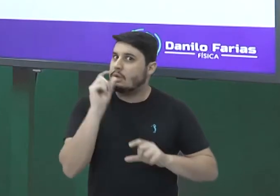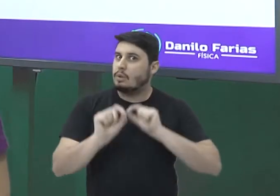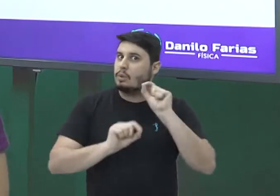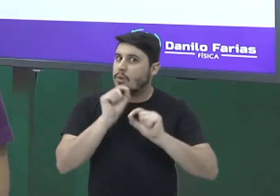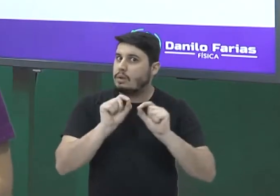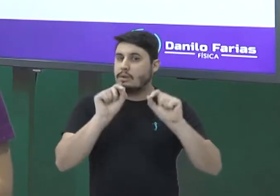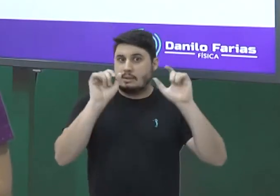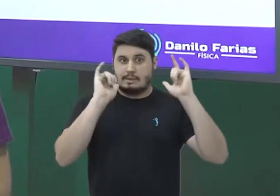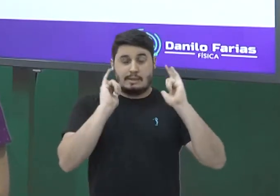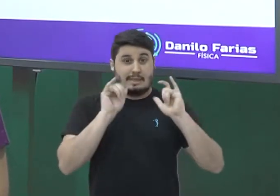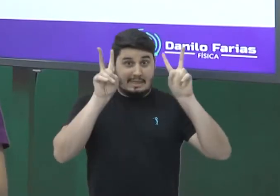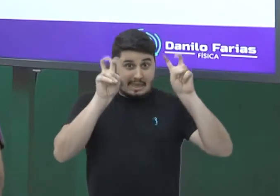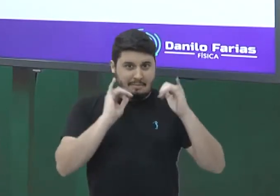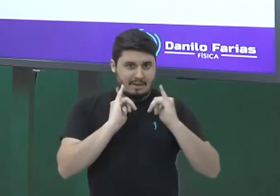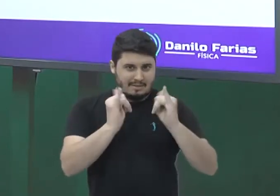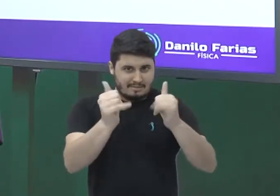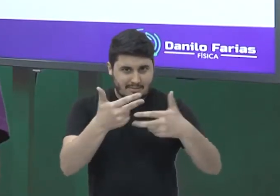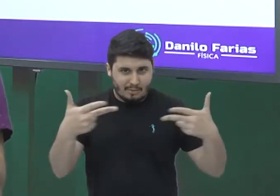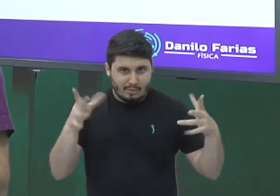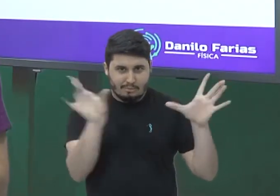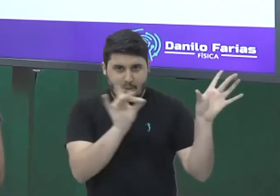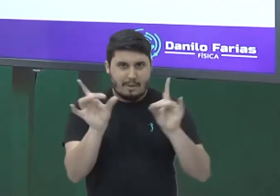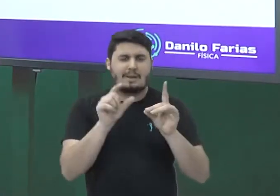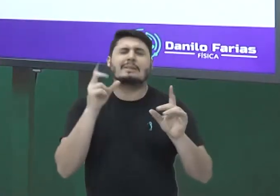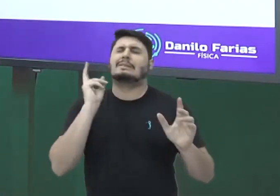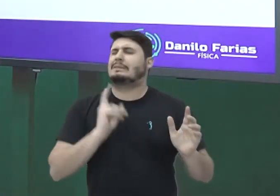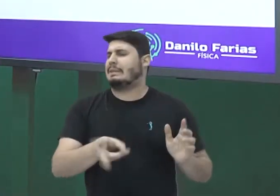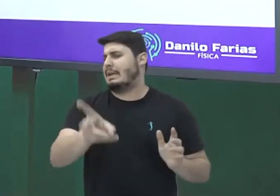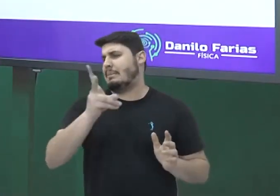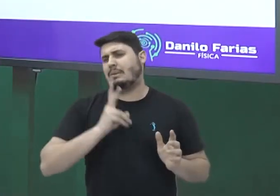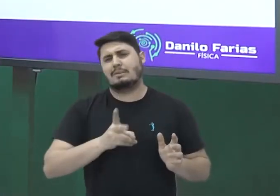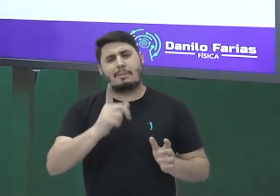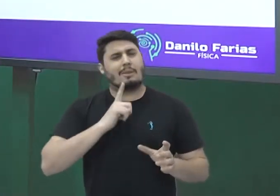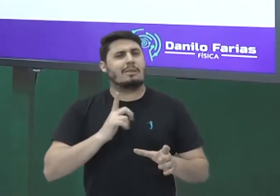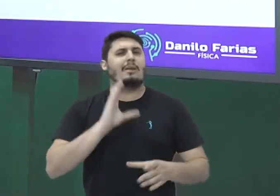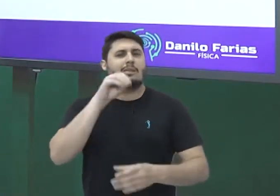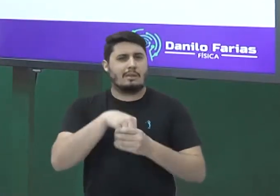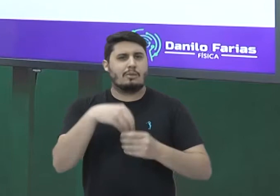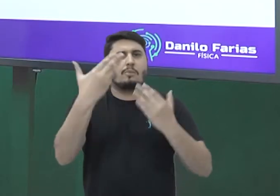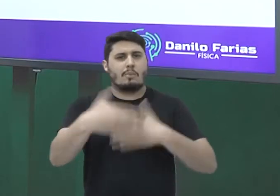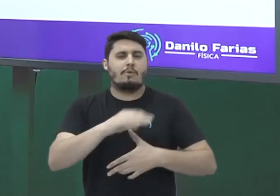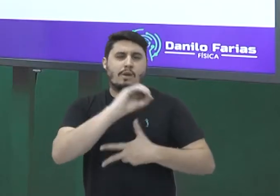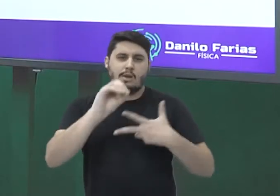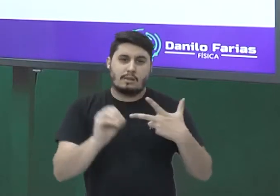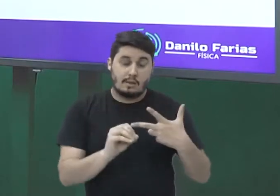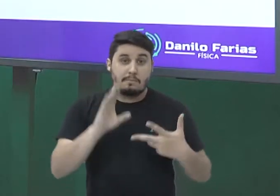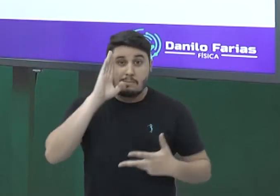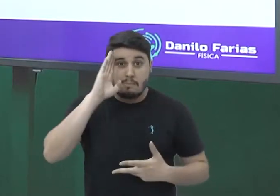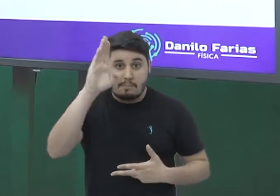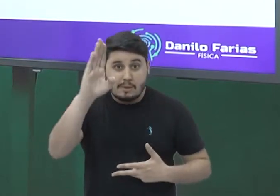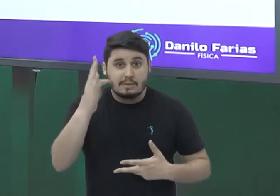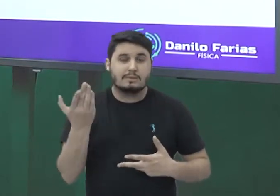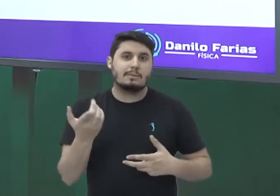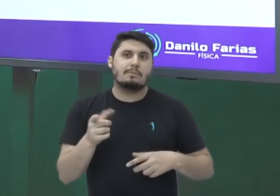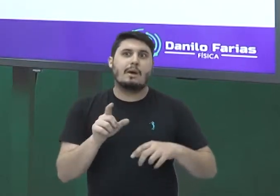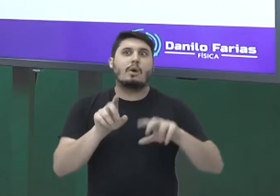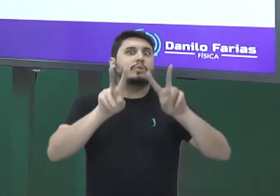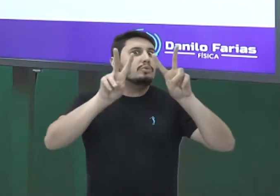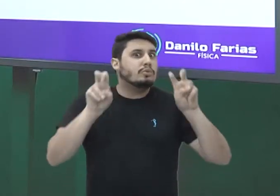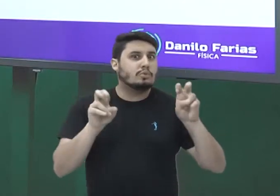assunto carimbado na prova do Enem, principalmente quando a gente fala a respeito de